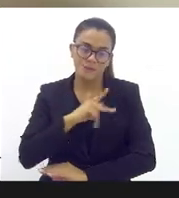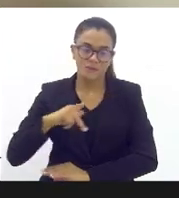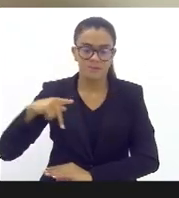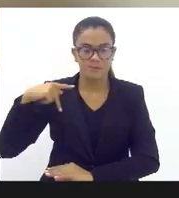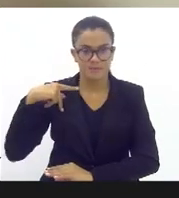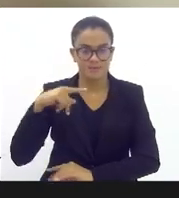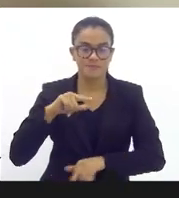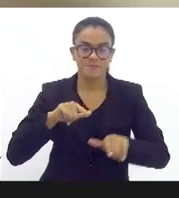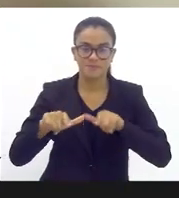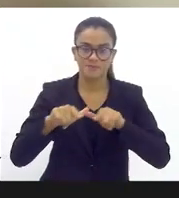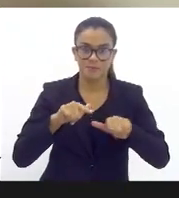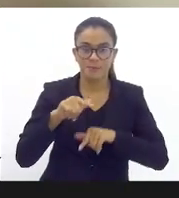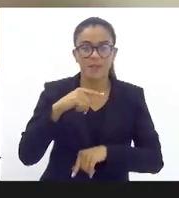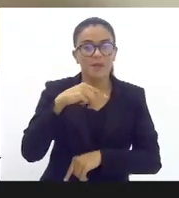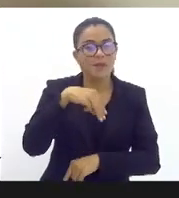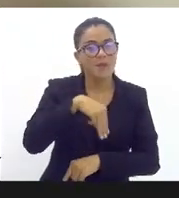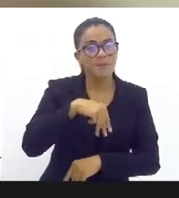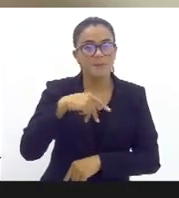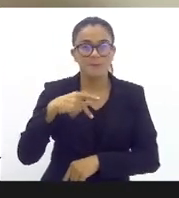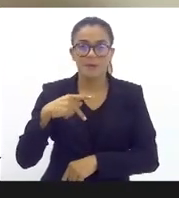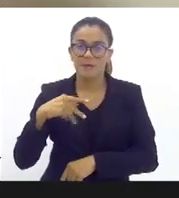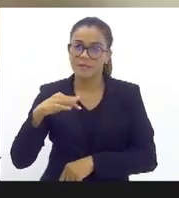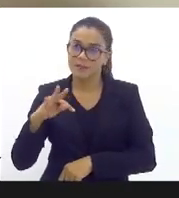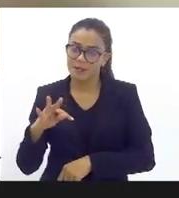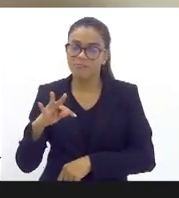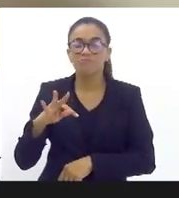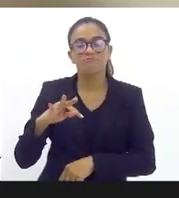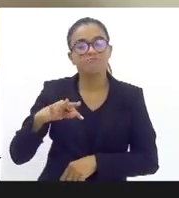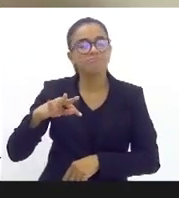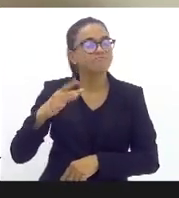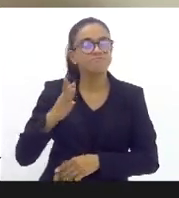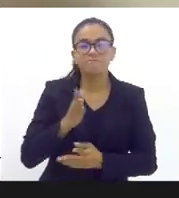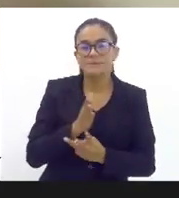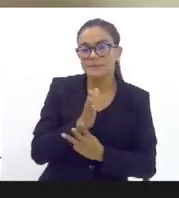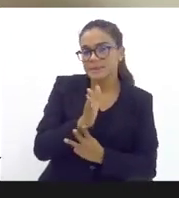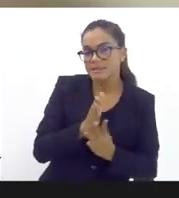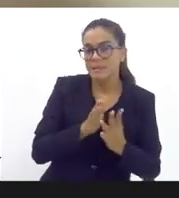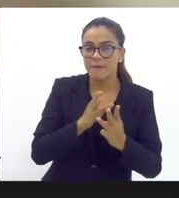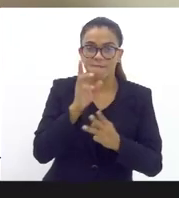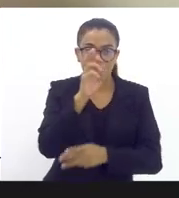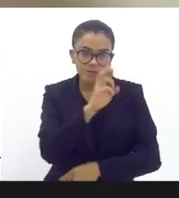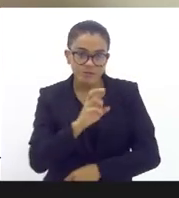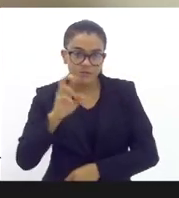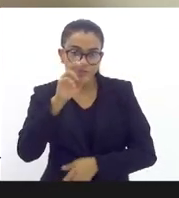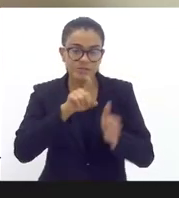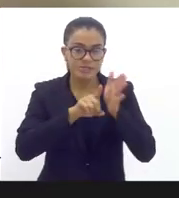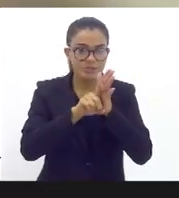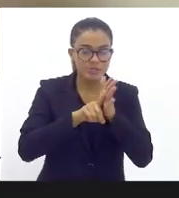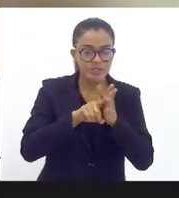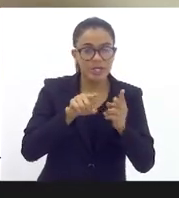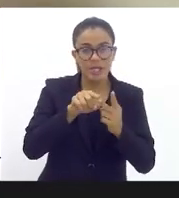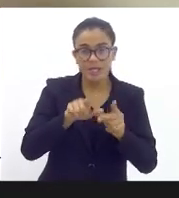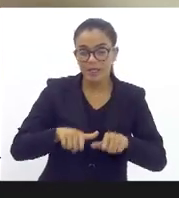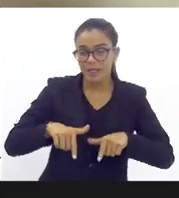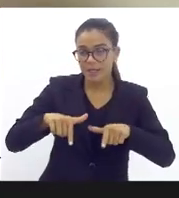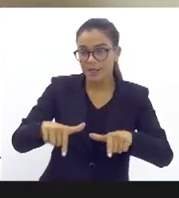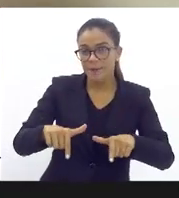A atuação do MPT, ela se divide basicamente em atuação investigativa e